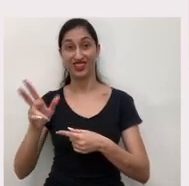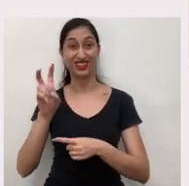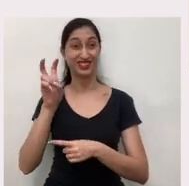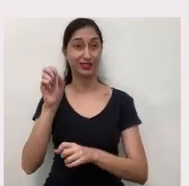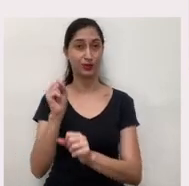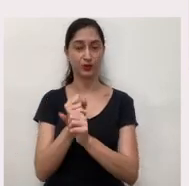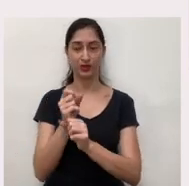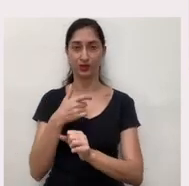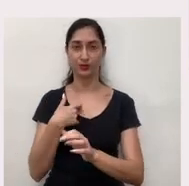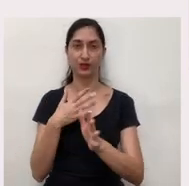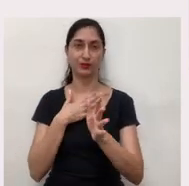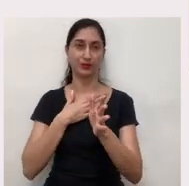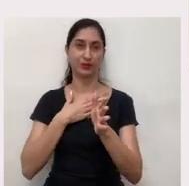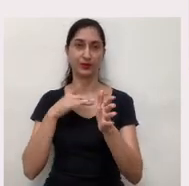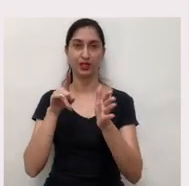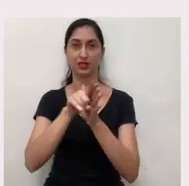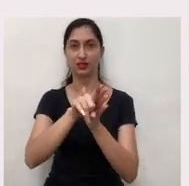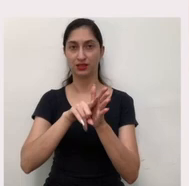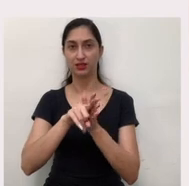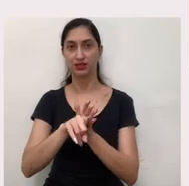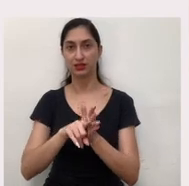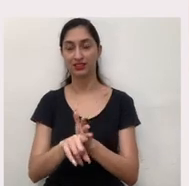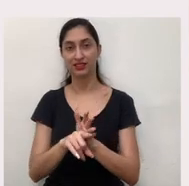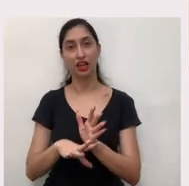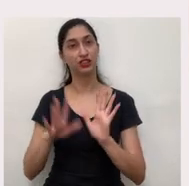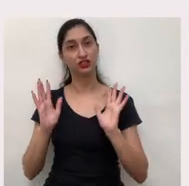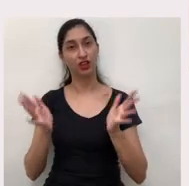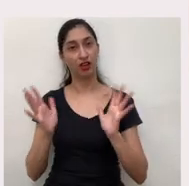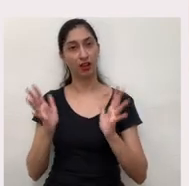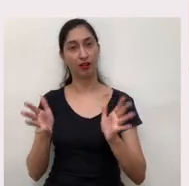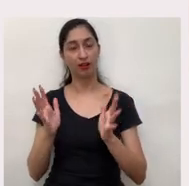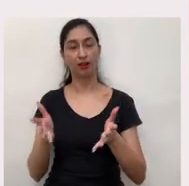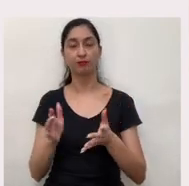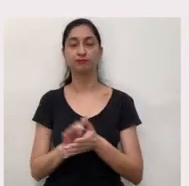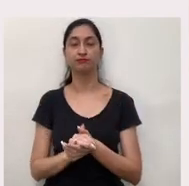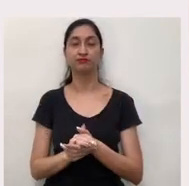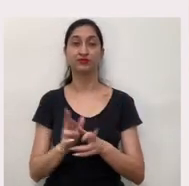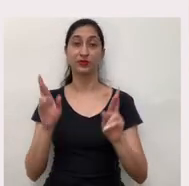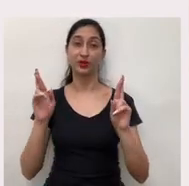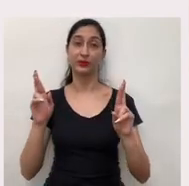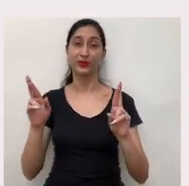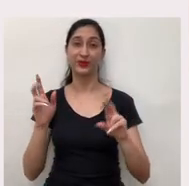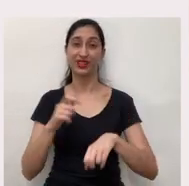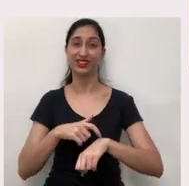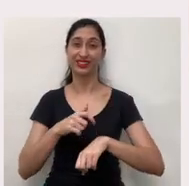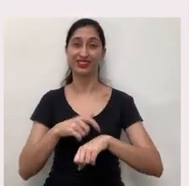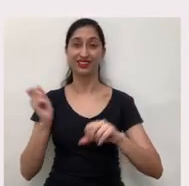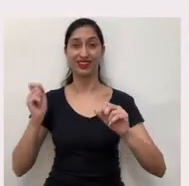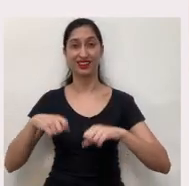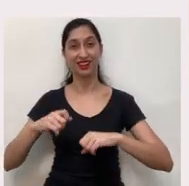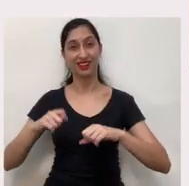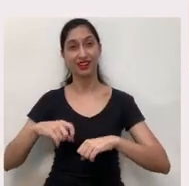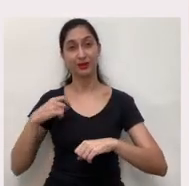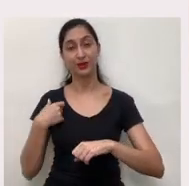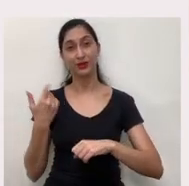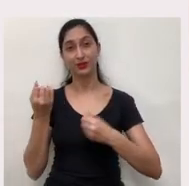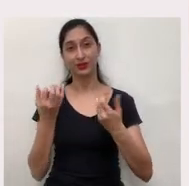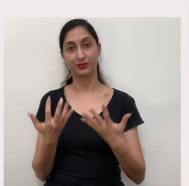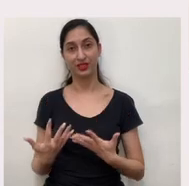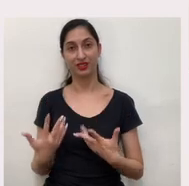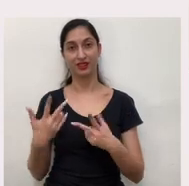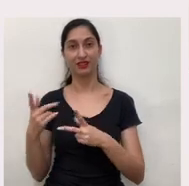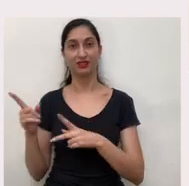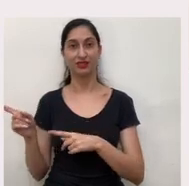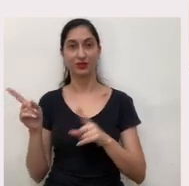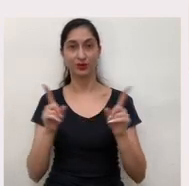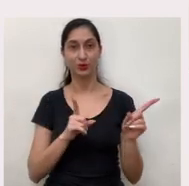fazendo essa pesquisa. Então, espero que dê tempo, né, de falar dos dois. E aí